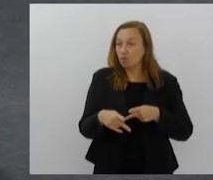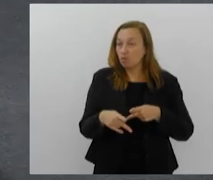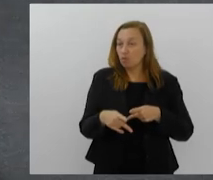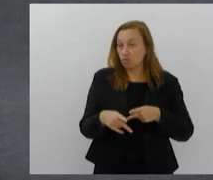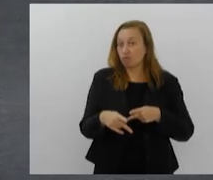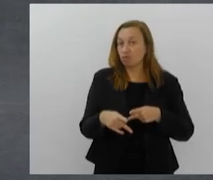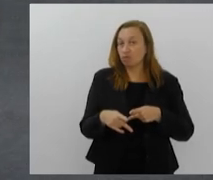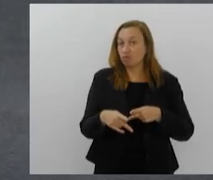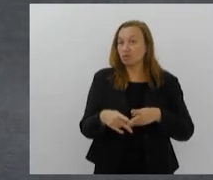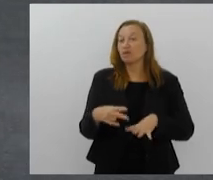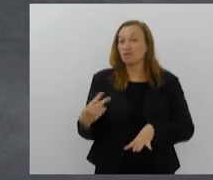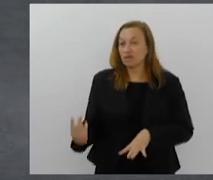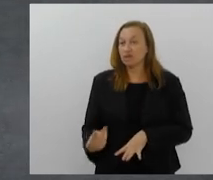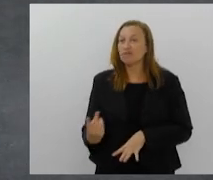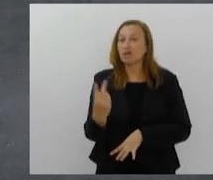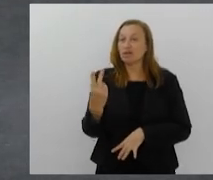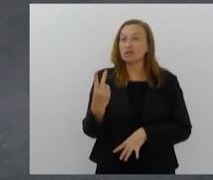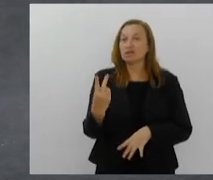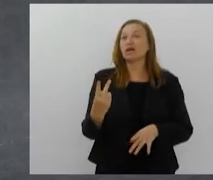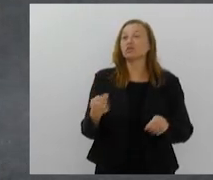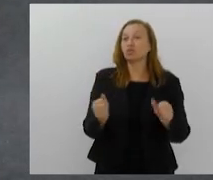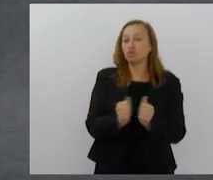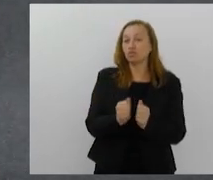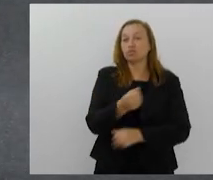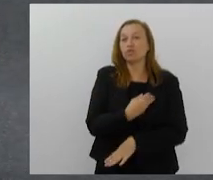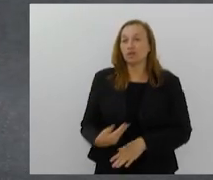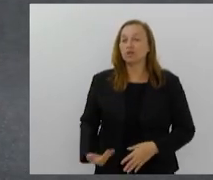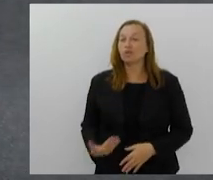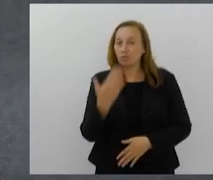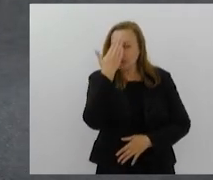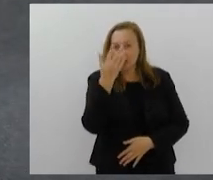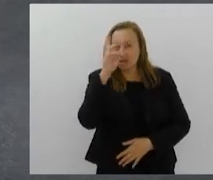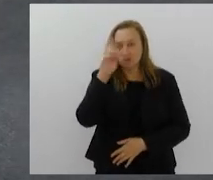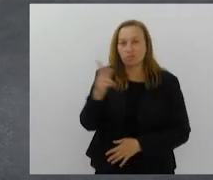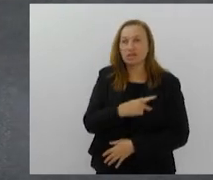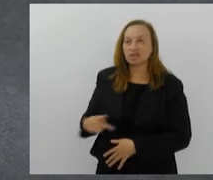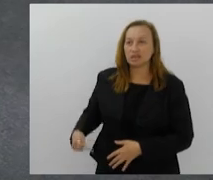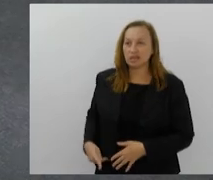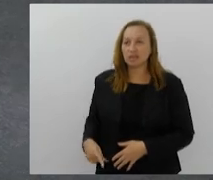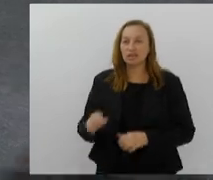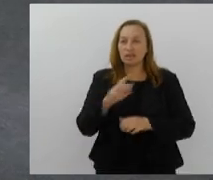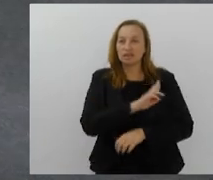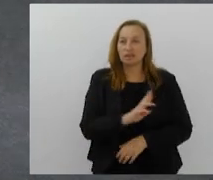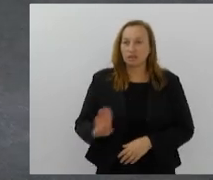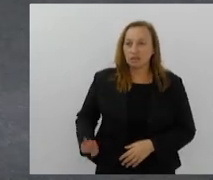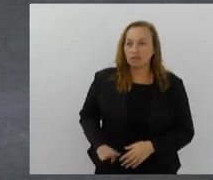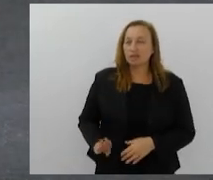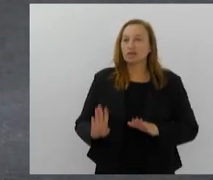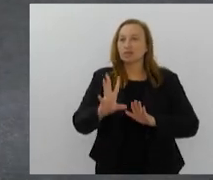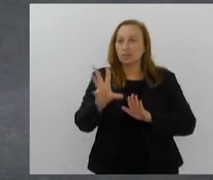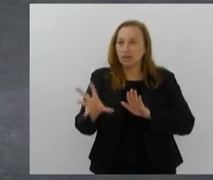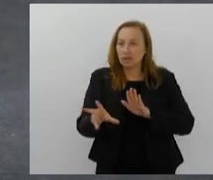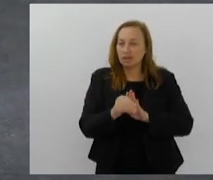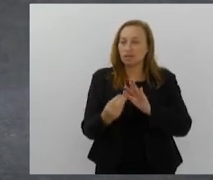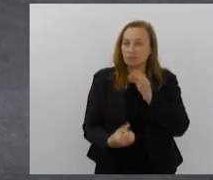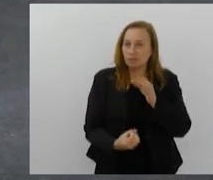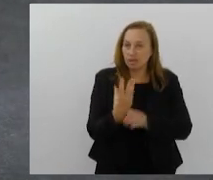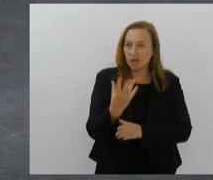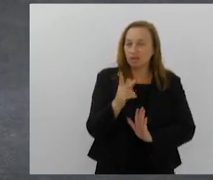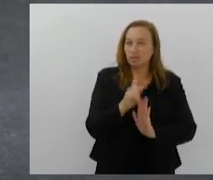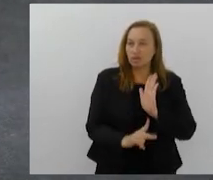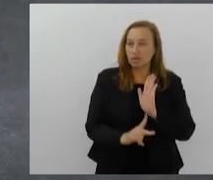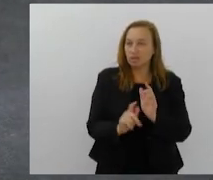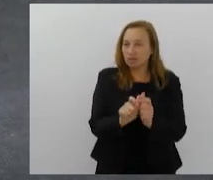como governador, também vai lucrar. Obrigado, presidente Bacelar, pelas emendas que fez ao projeto, que tornaram ele